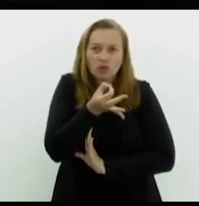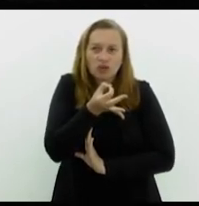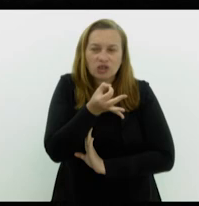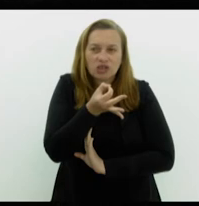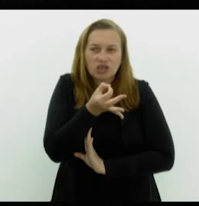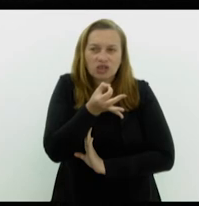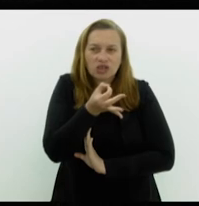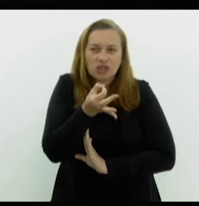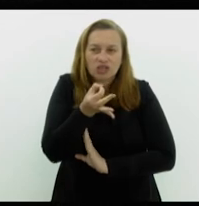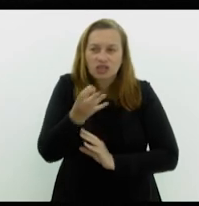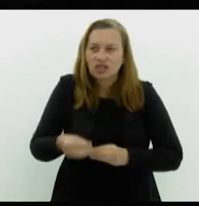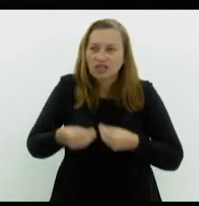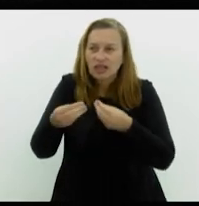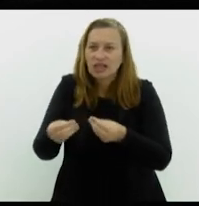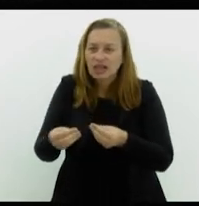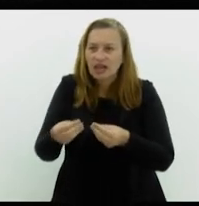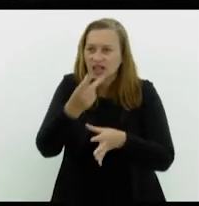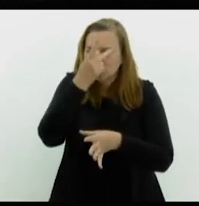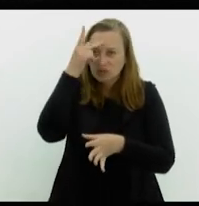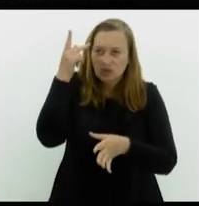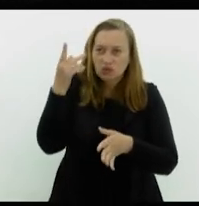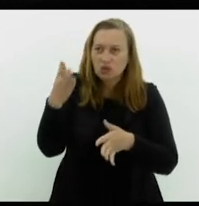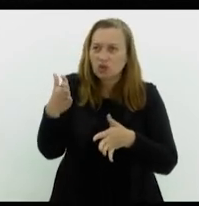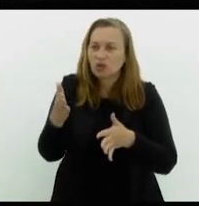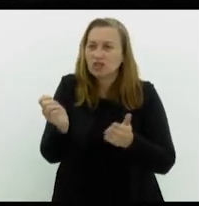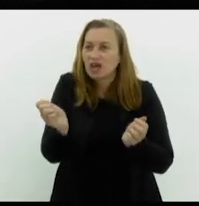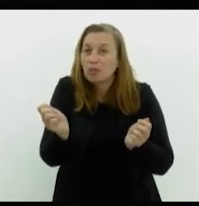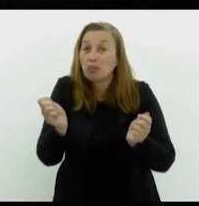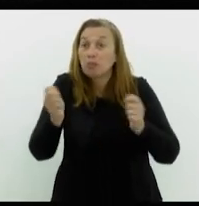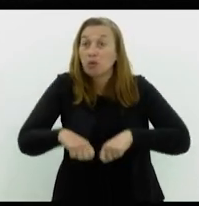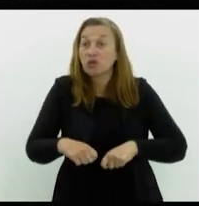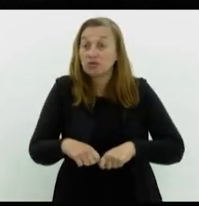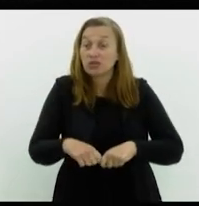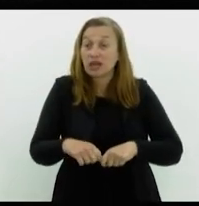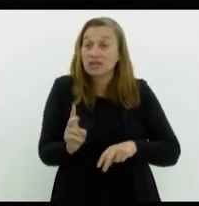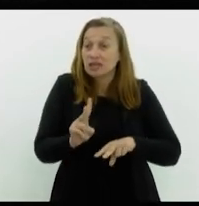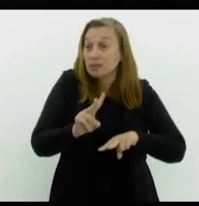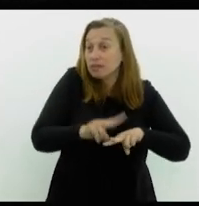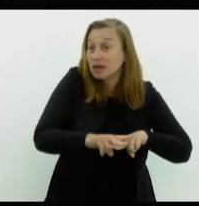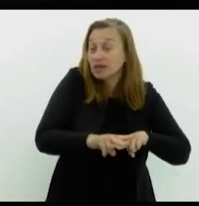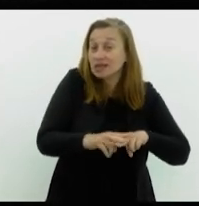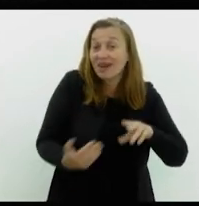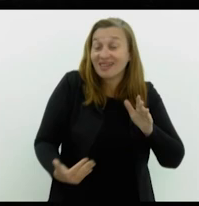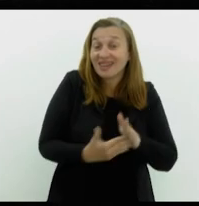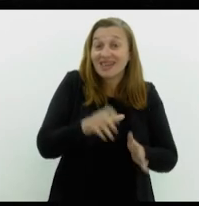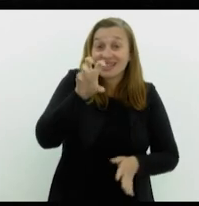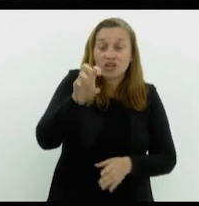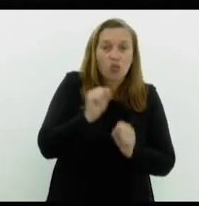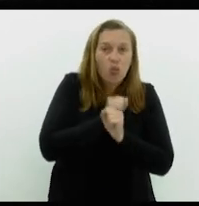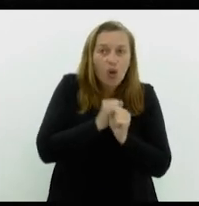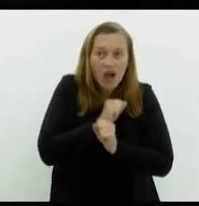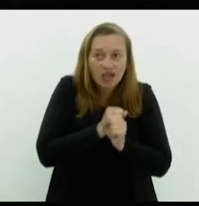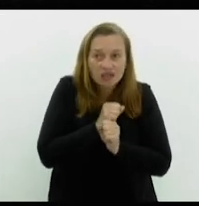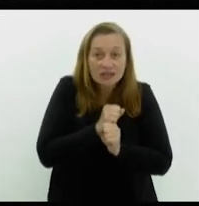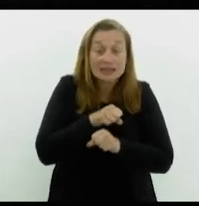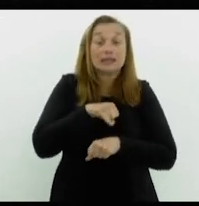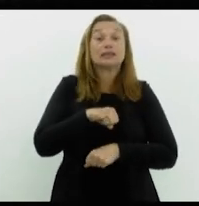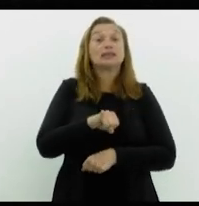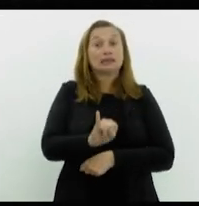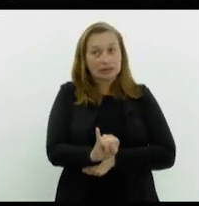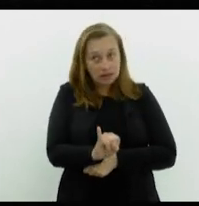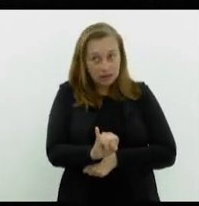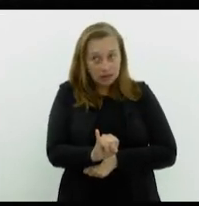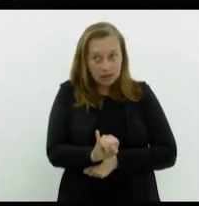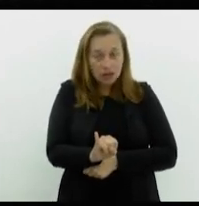e daria a pessoas comuns a possibilidade de ser presa por até 5 anos, caso